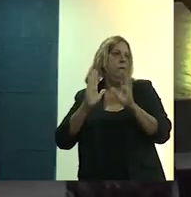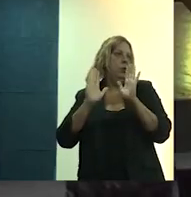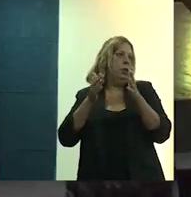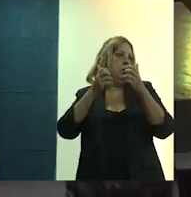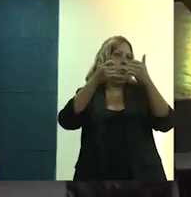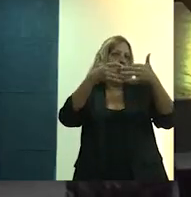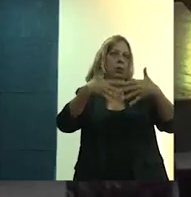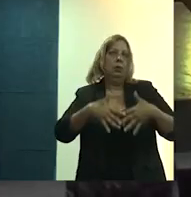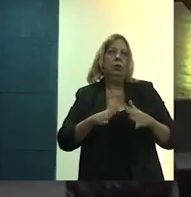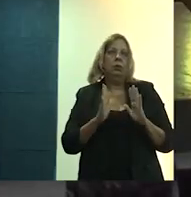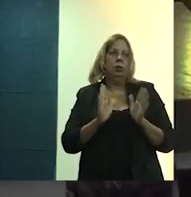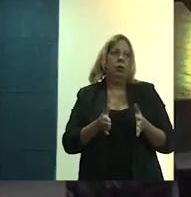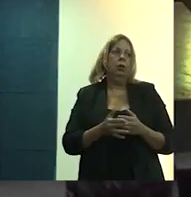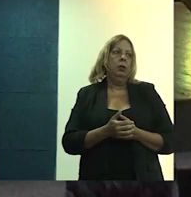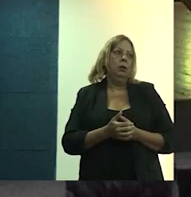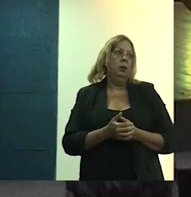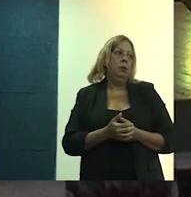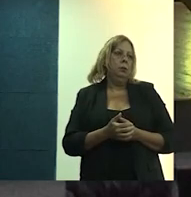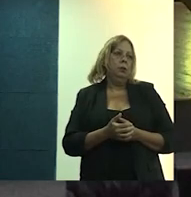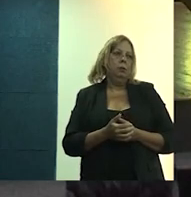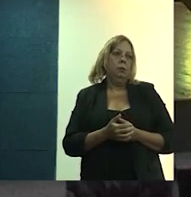já falei para vocês